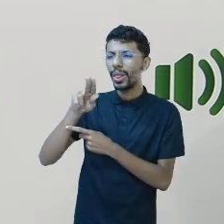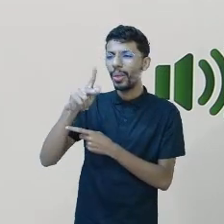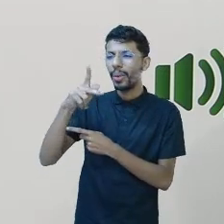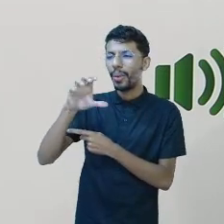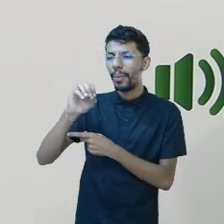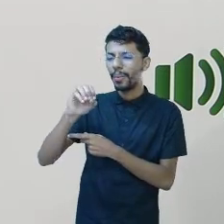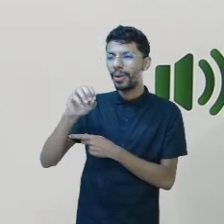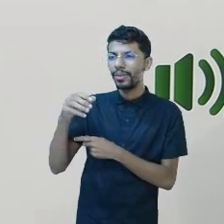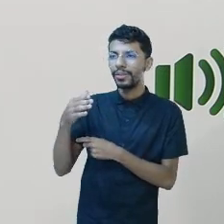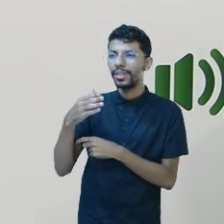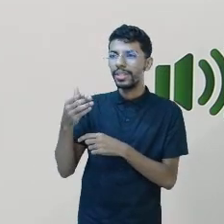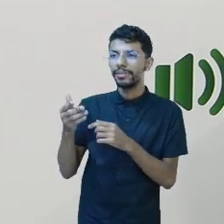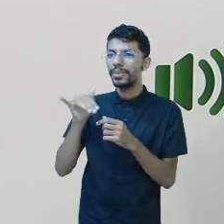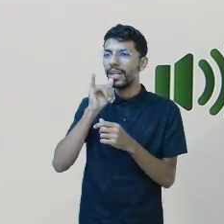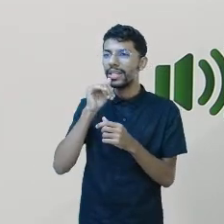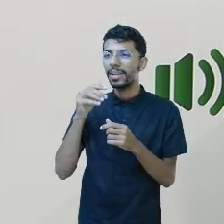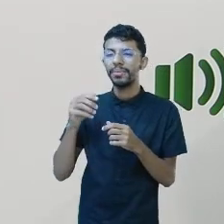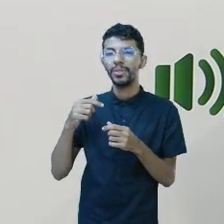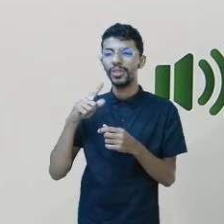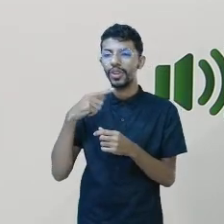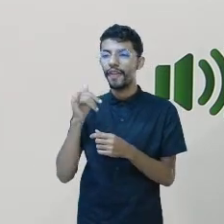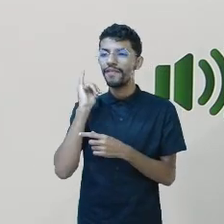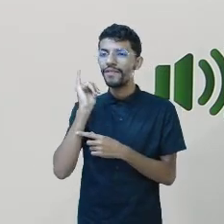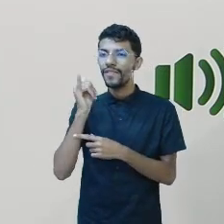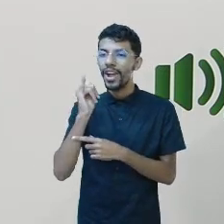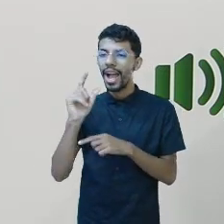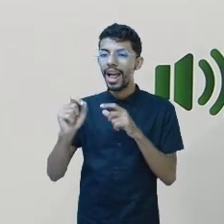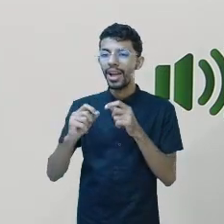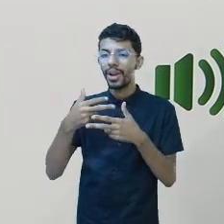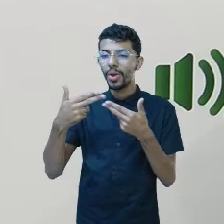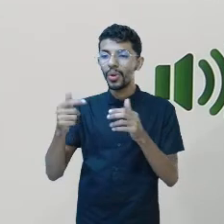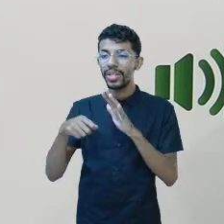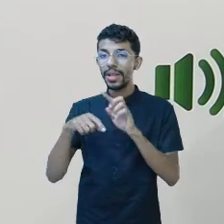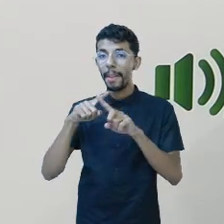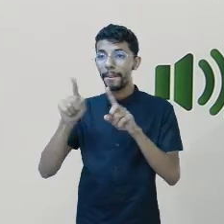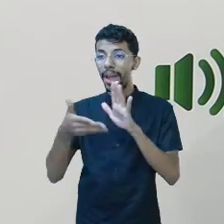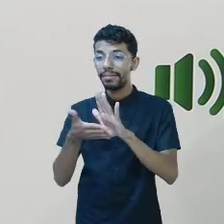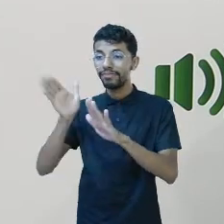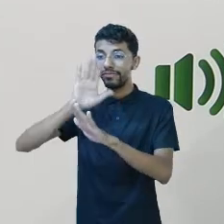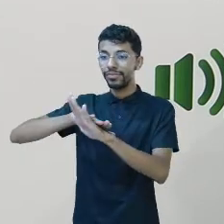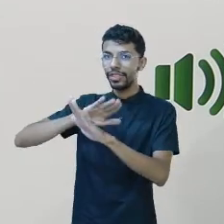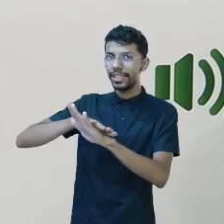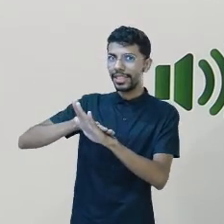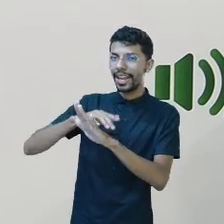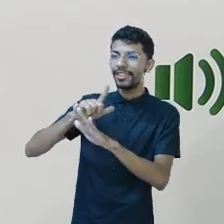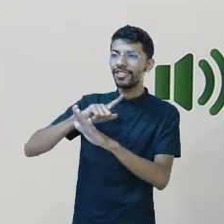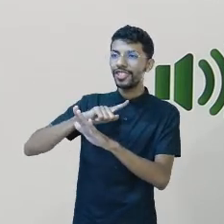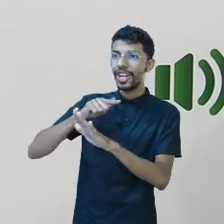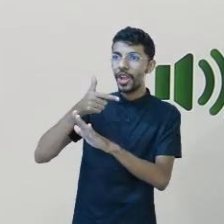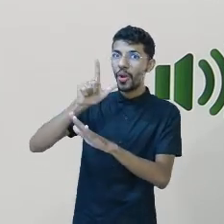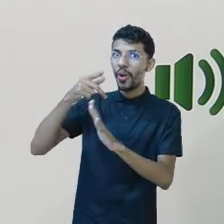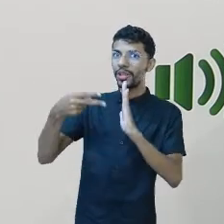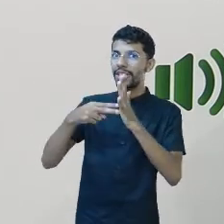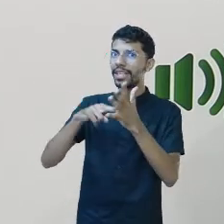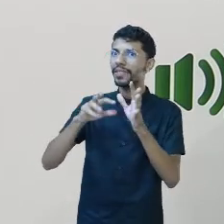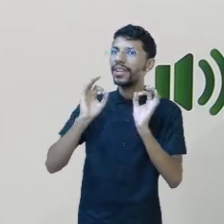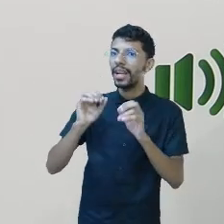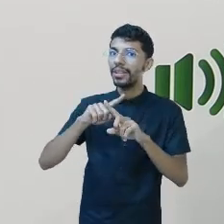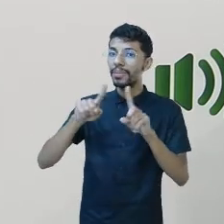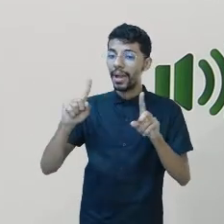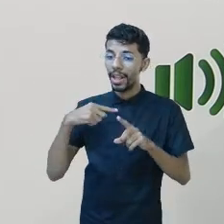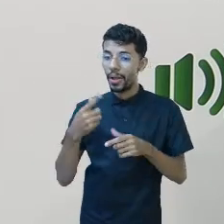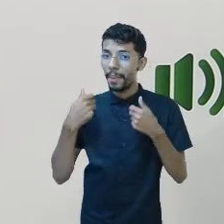uma coisa, mas na realidade, quando a pessoa analisa ali, está querendo dizer outra. Só temos que ter